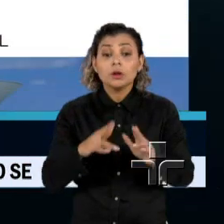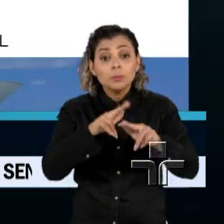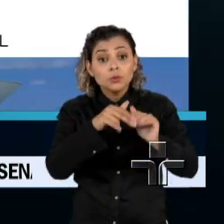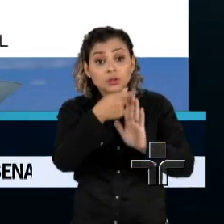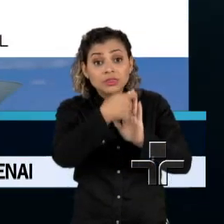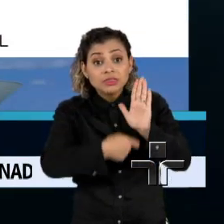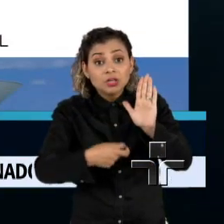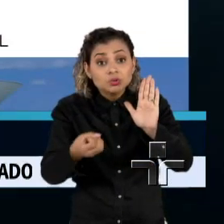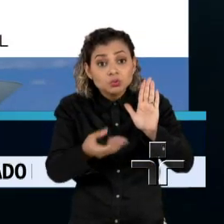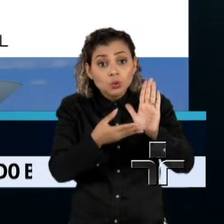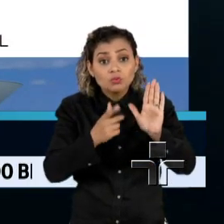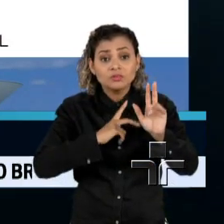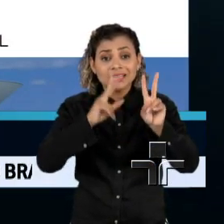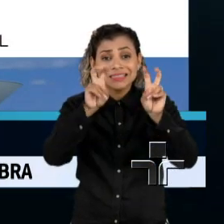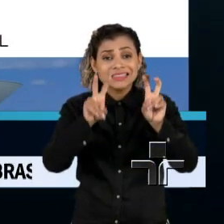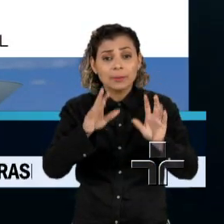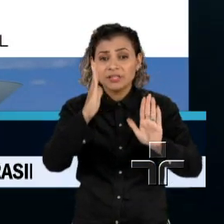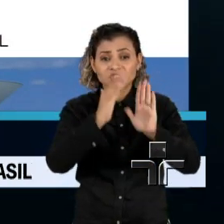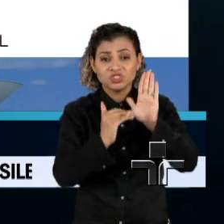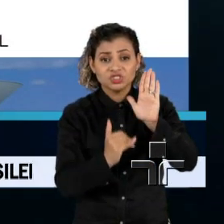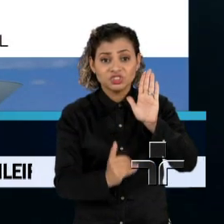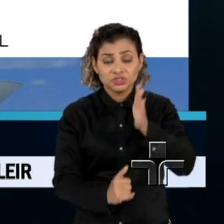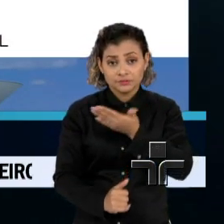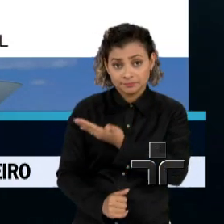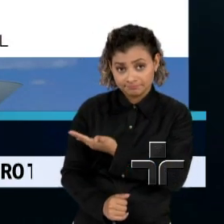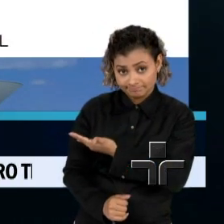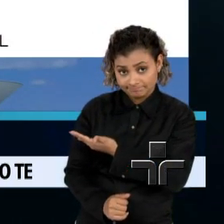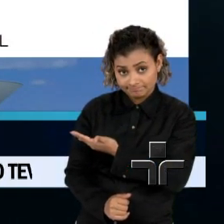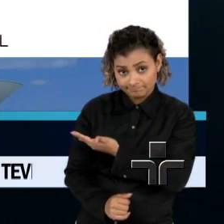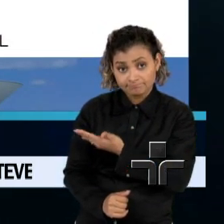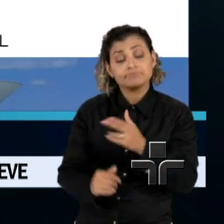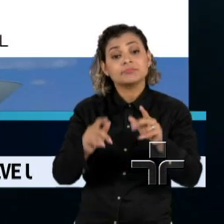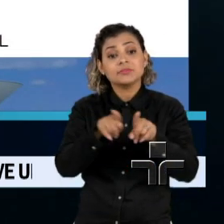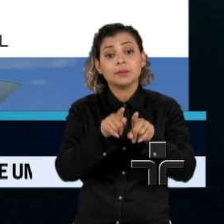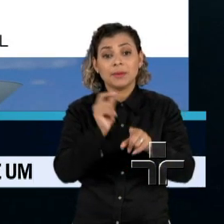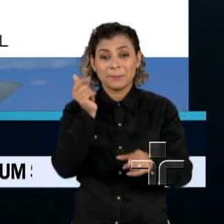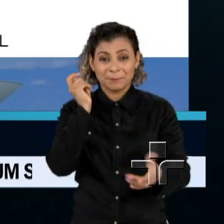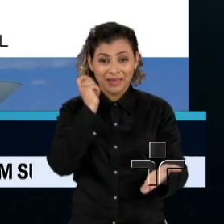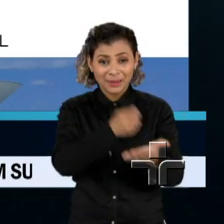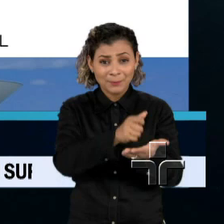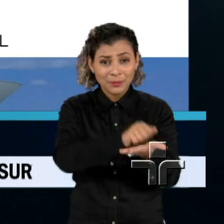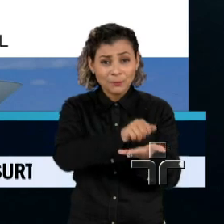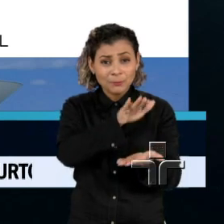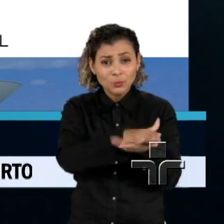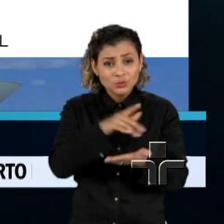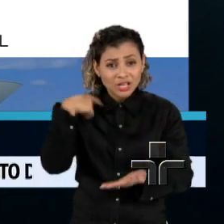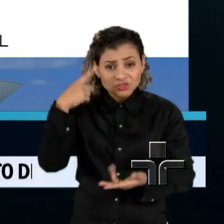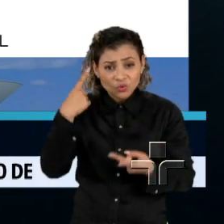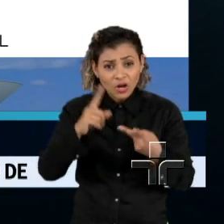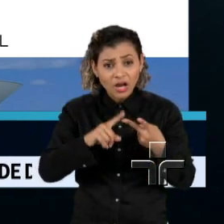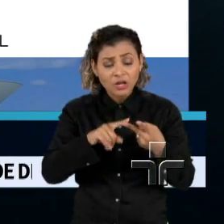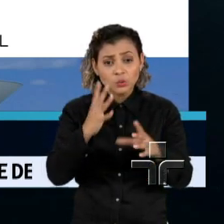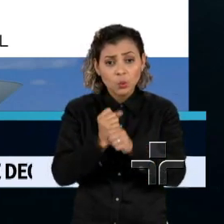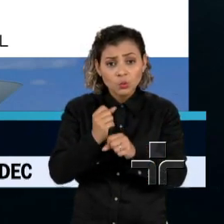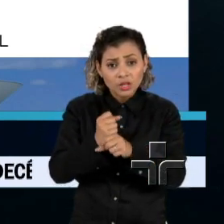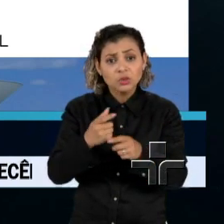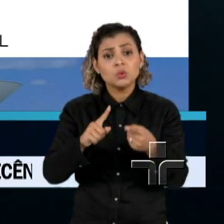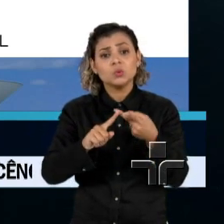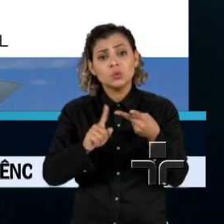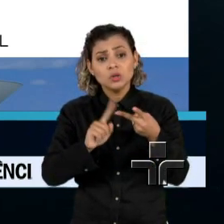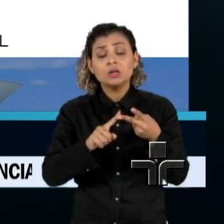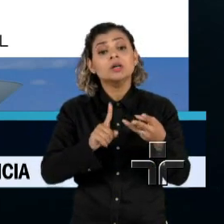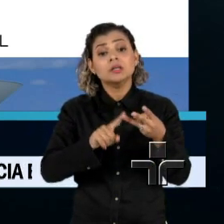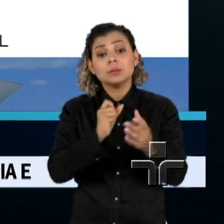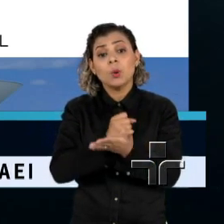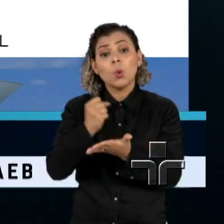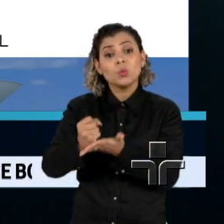redação, vários pontos ficam de fora. Entre eles, o que permitia o pagamento de multas, advogados, contadores ou ainda